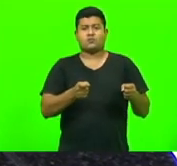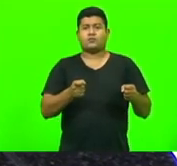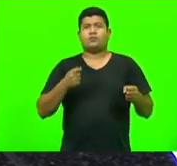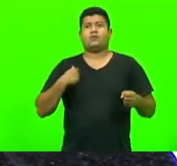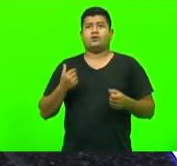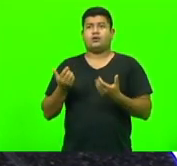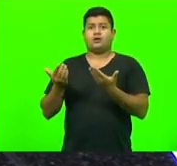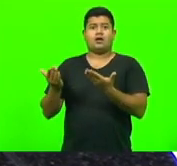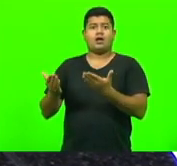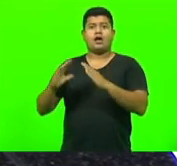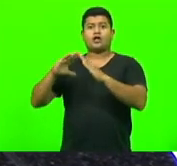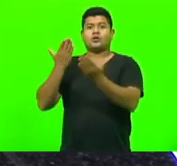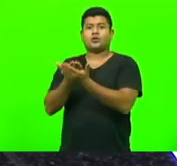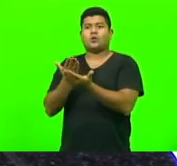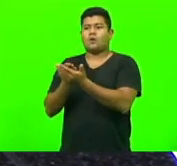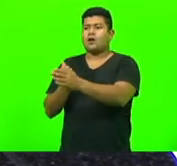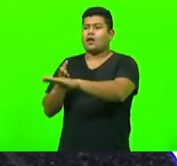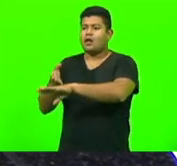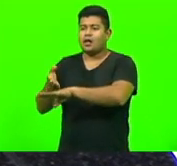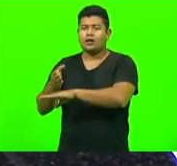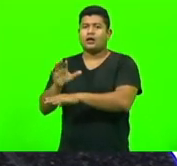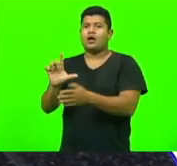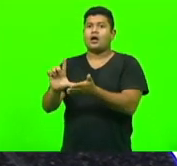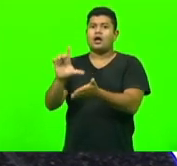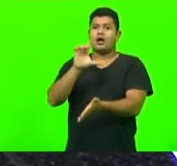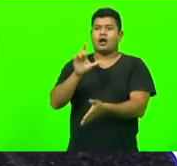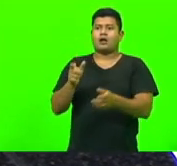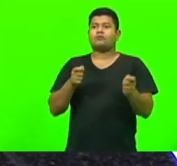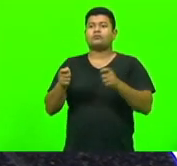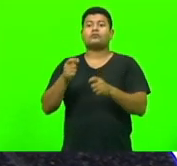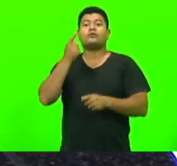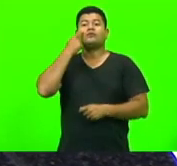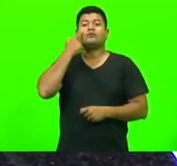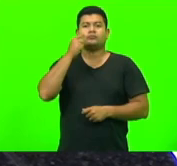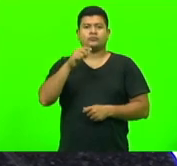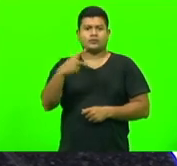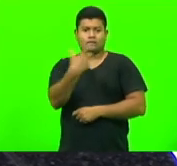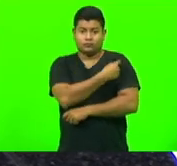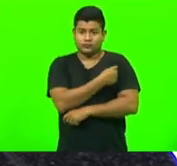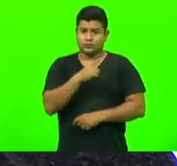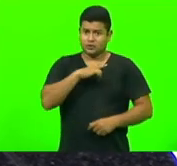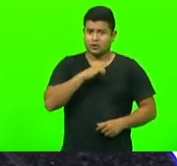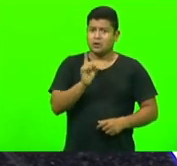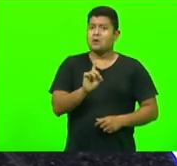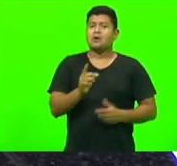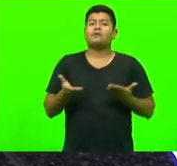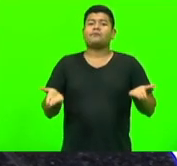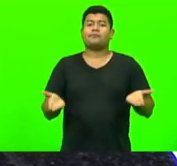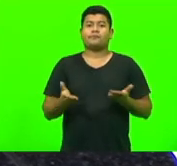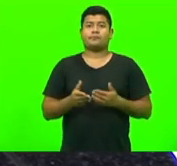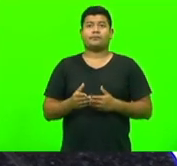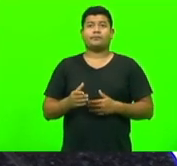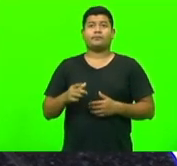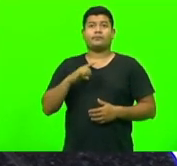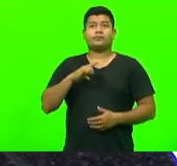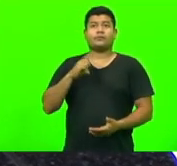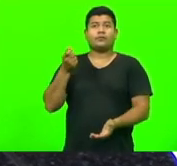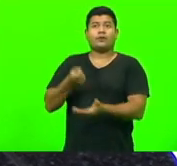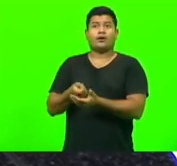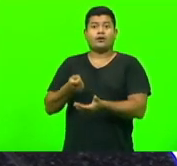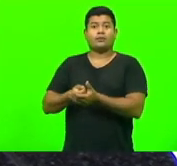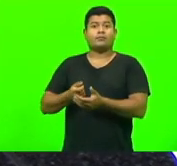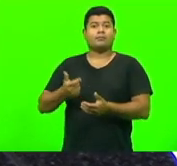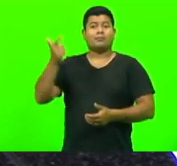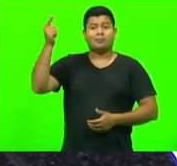ficar controlando, e muitas vezes a pessoa que está vacinada tem a obrigação de ter que carregar mais um